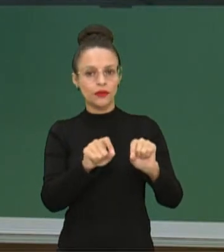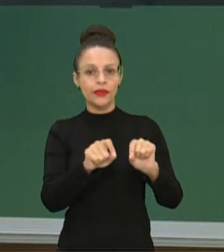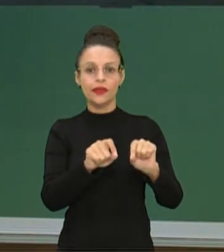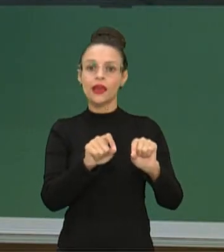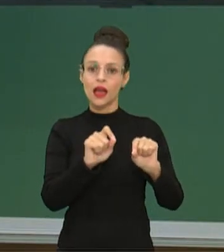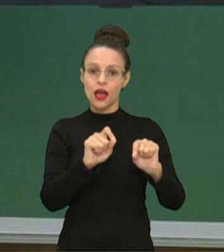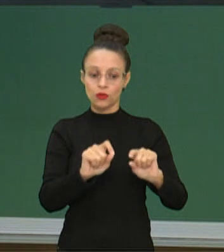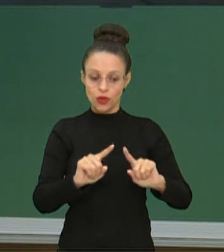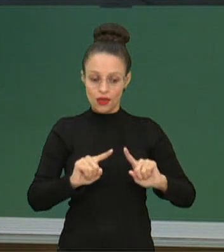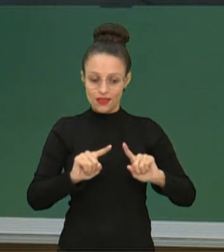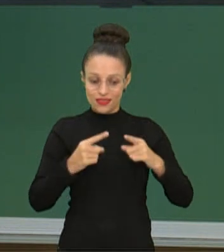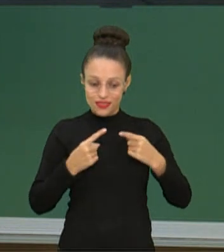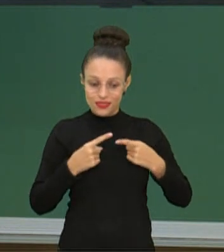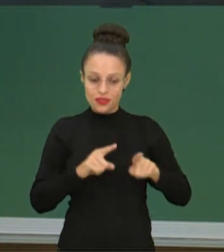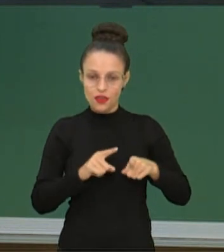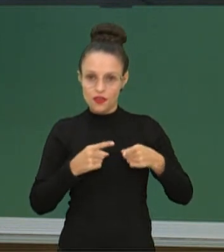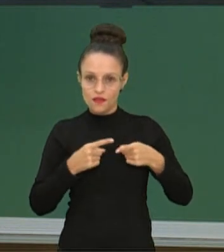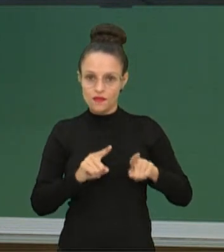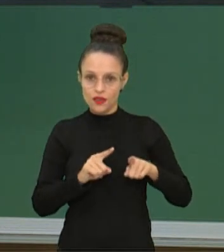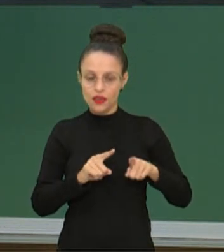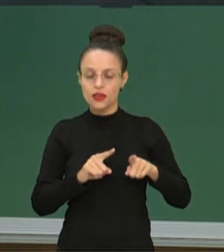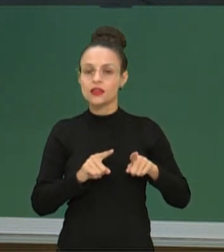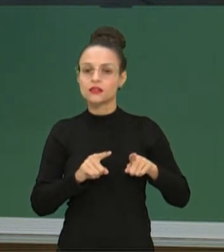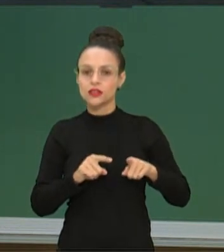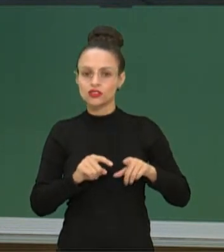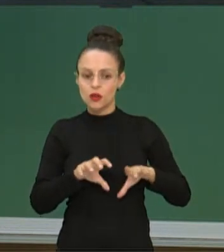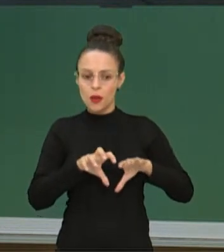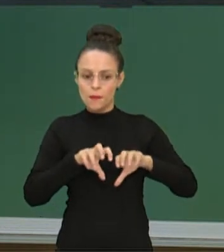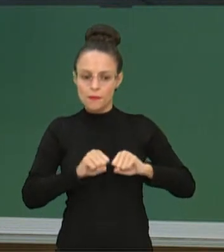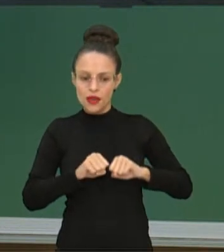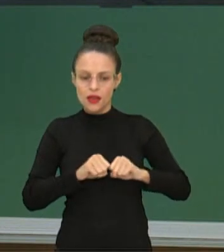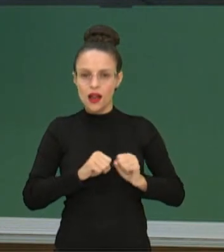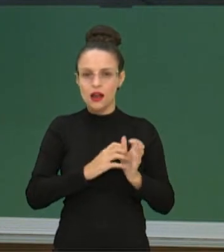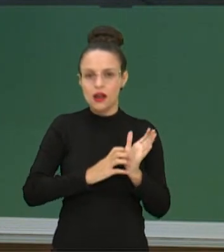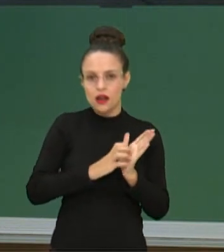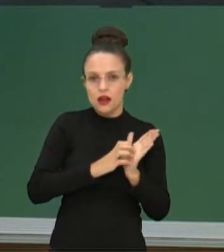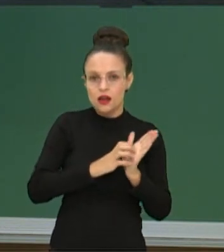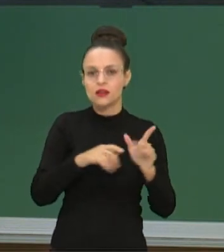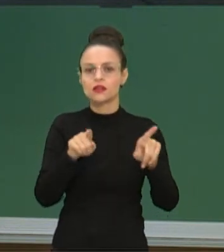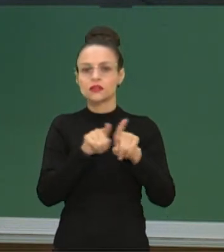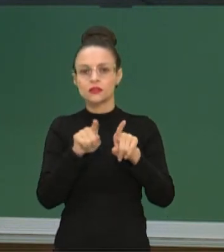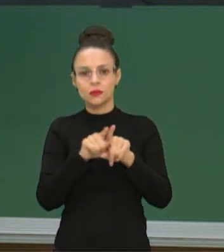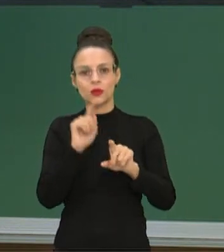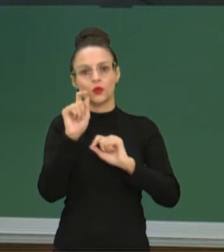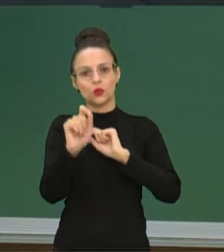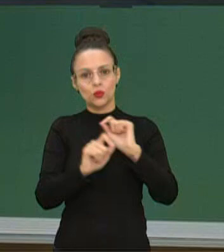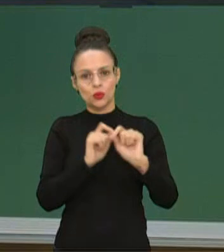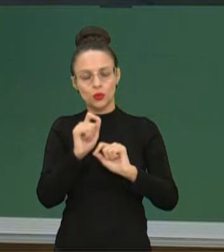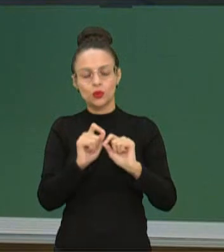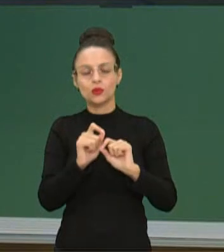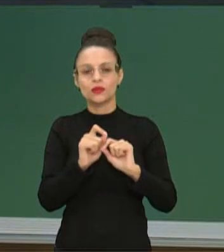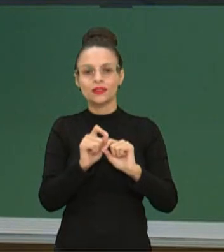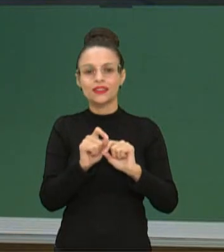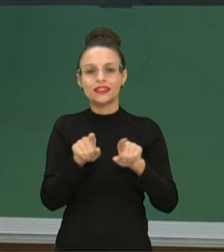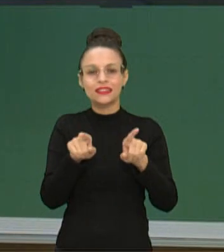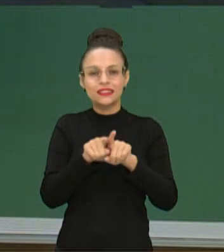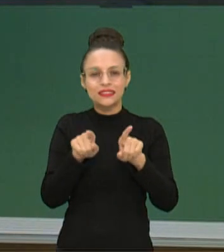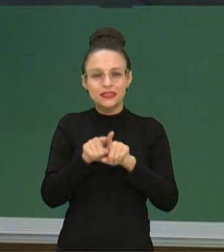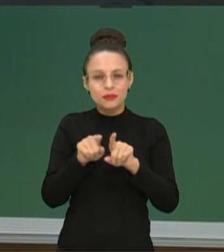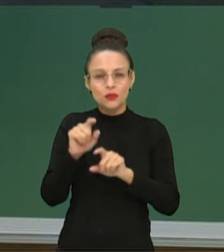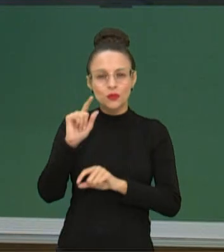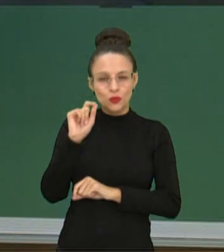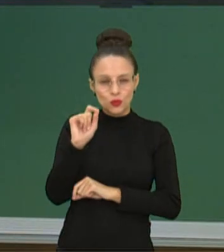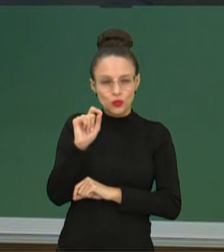a defesa de infecções por bactérias, por exemplo, e até ao que nós chamamos de cegueira